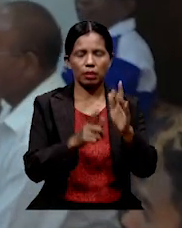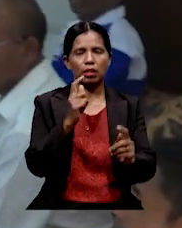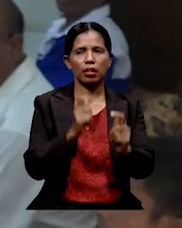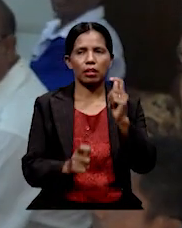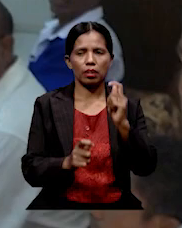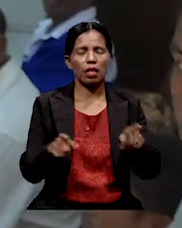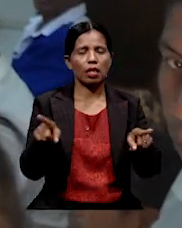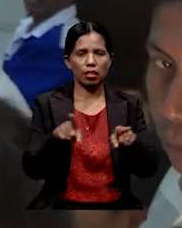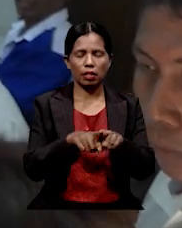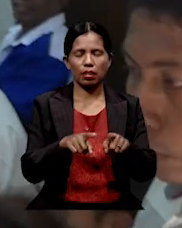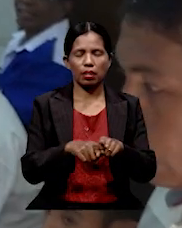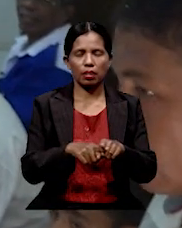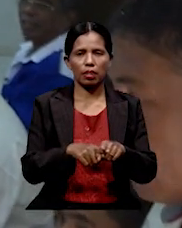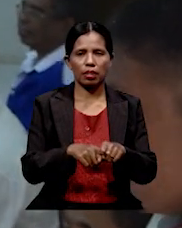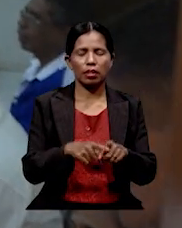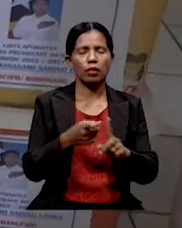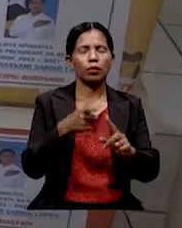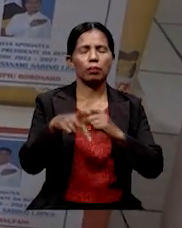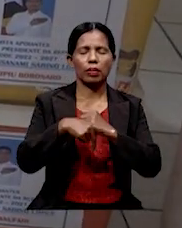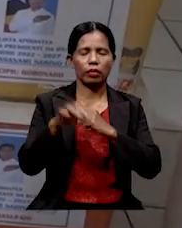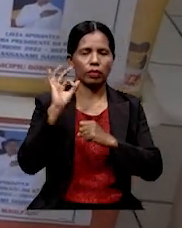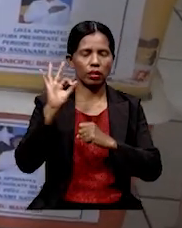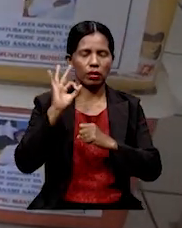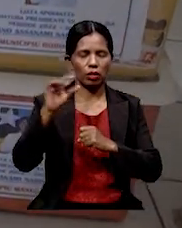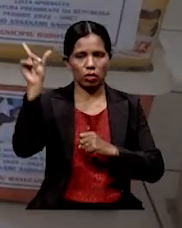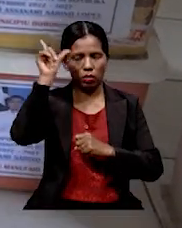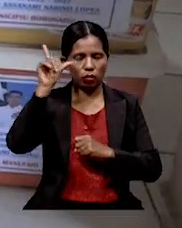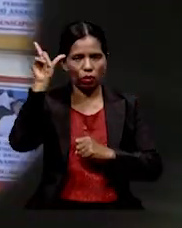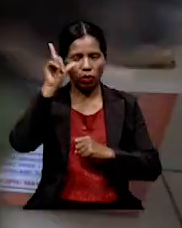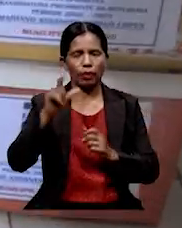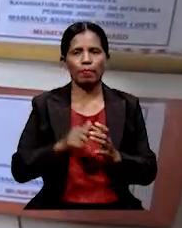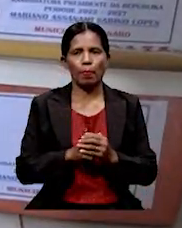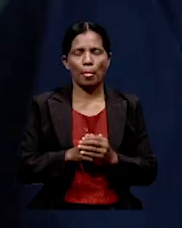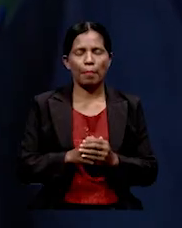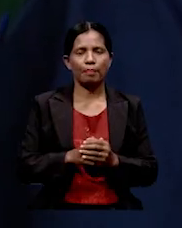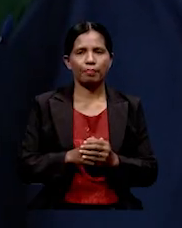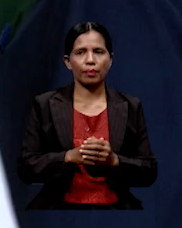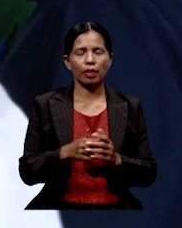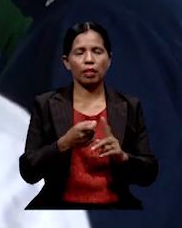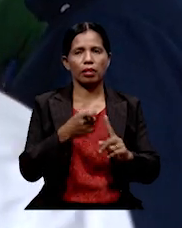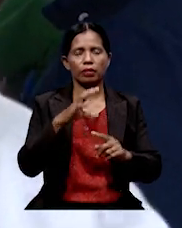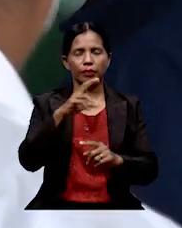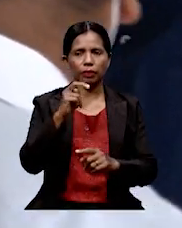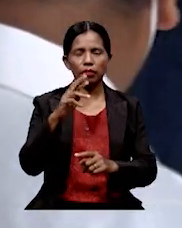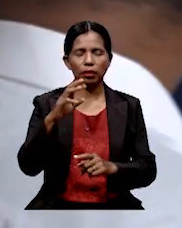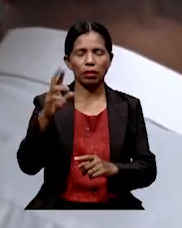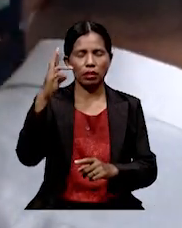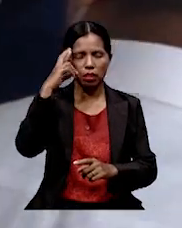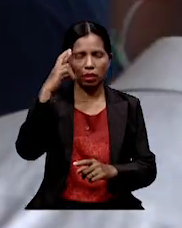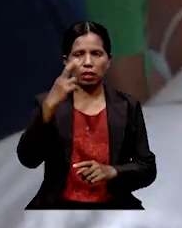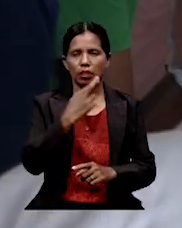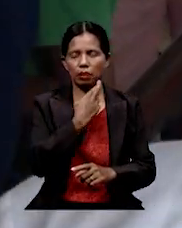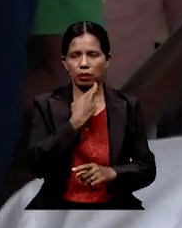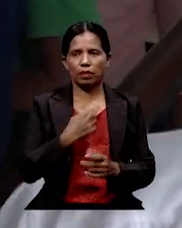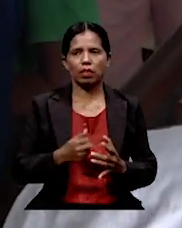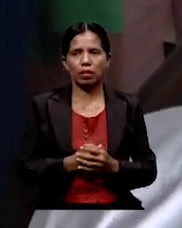Recursos Macanesan. Candidato Rússia Partido Fretilin Francisco Guterres Luolo. Candidato Rússia CNRT José Manuel Ramos